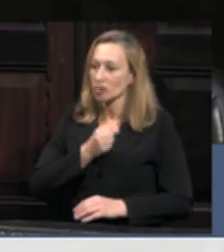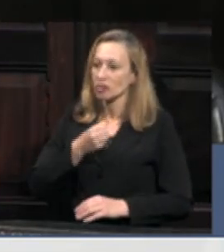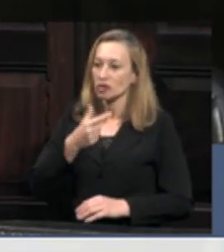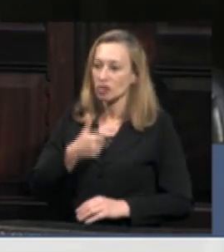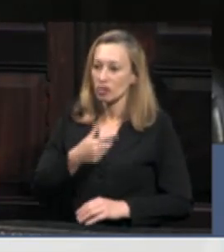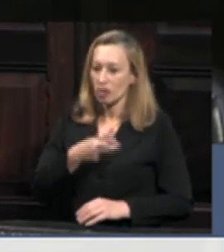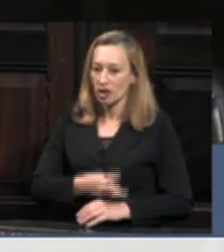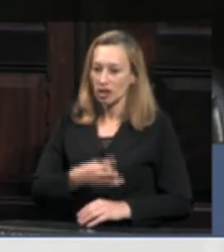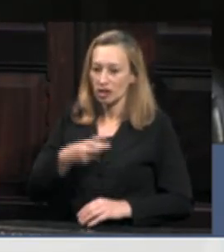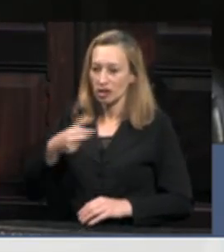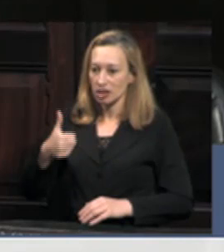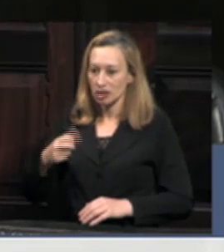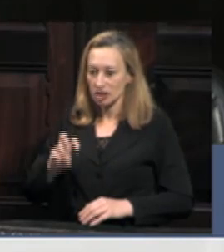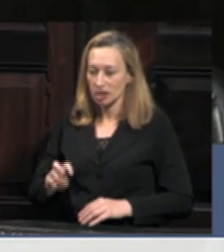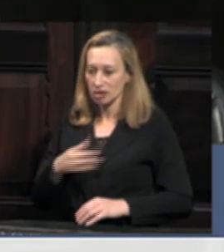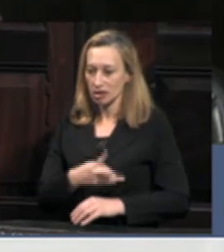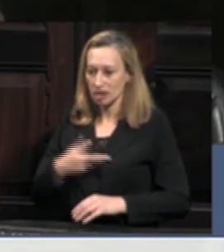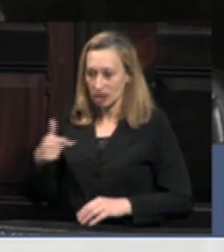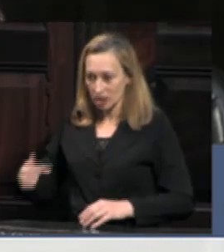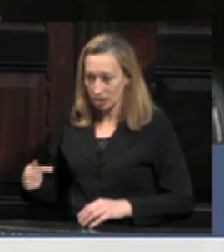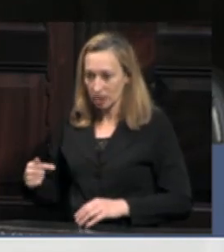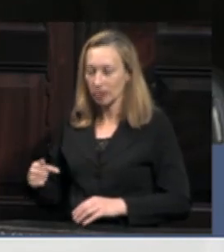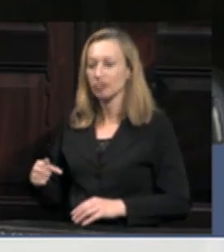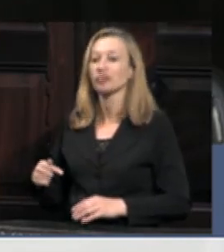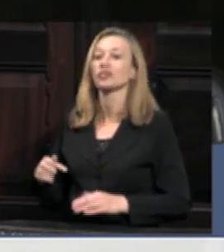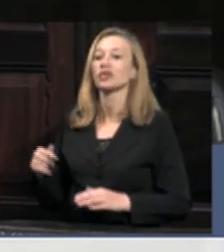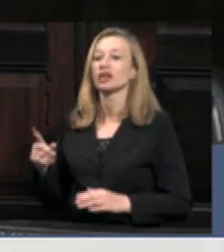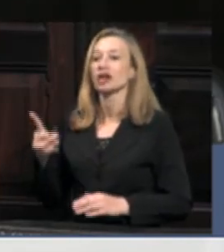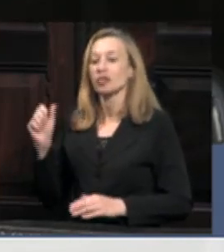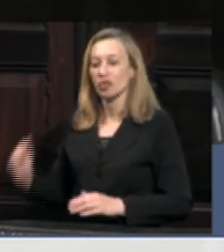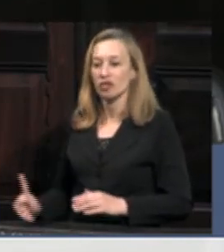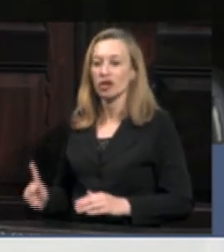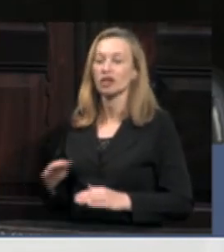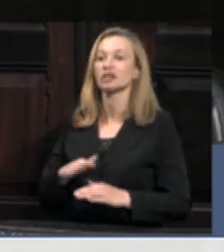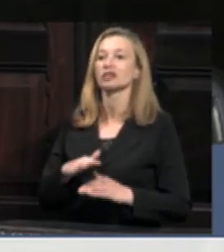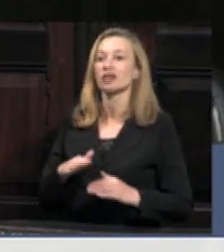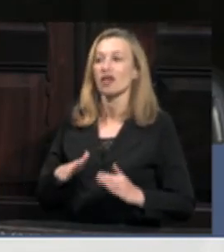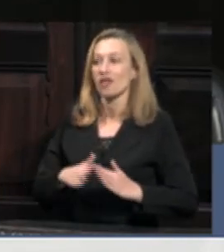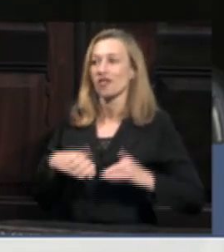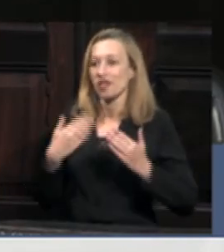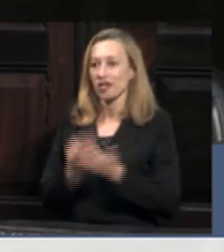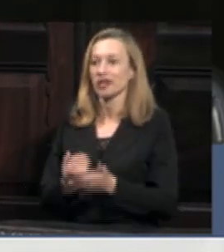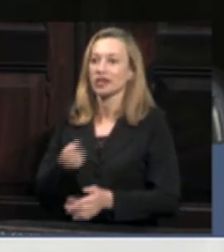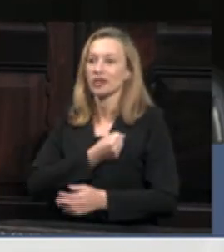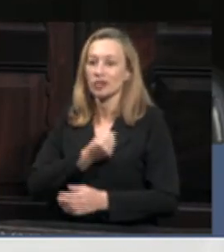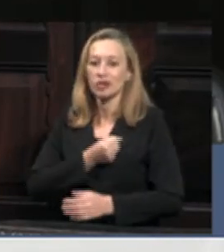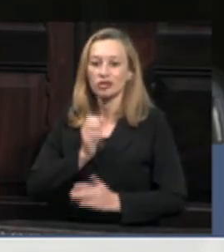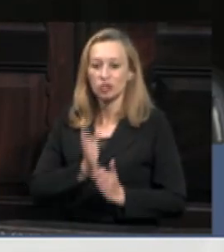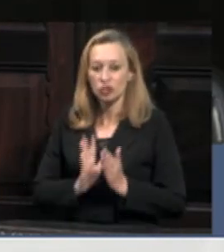2593/2017, deputado Luiz Paulo. Senhores que aprovam, nesse estão aprovados. Requer inclusão na ordem do dia do projeto de lei 1649A,